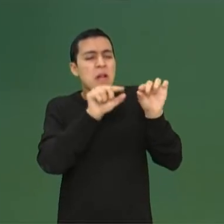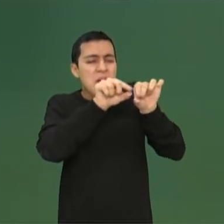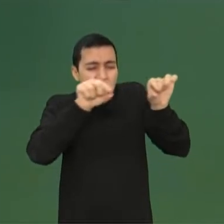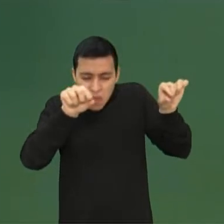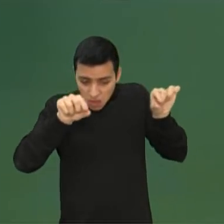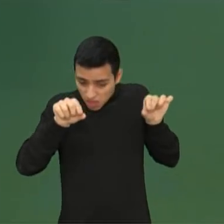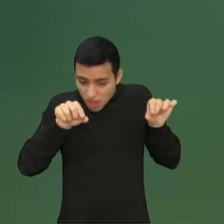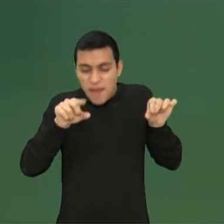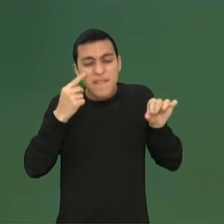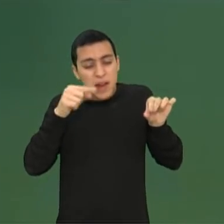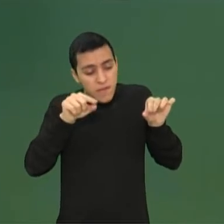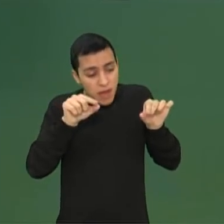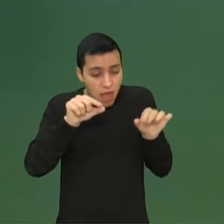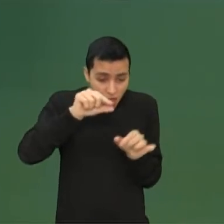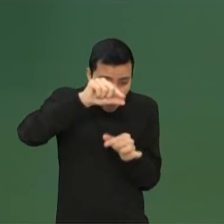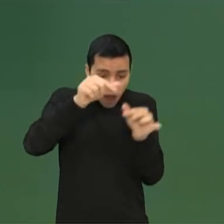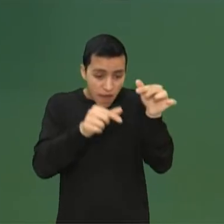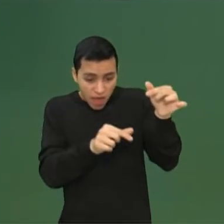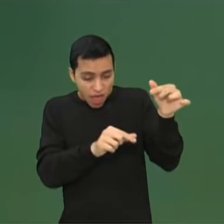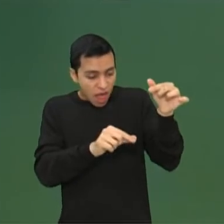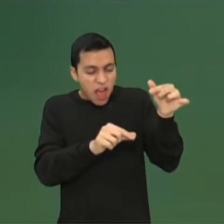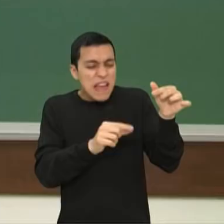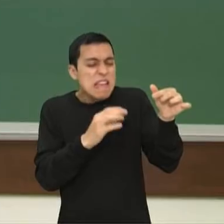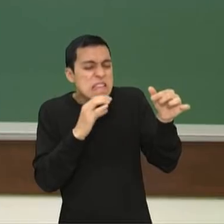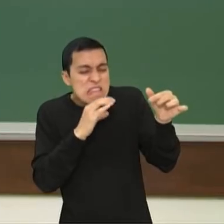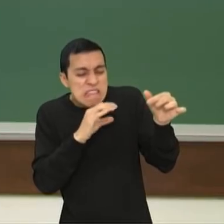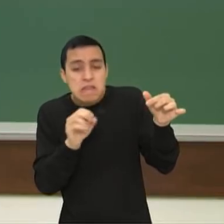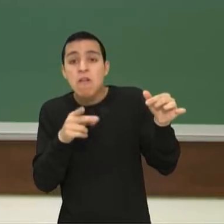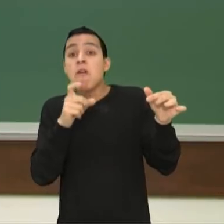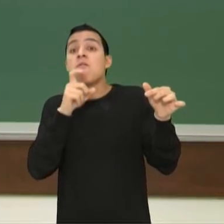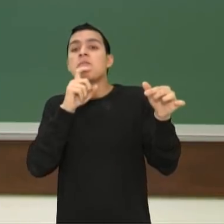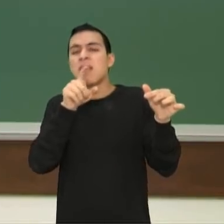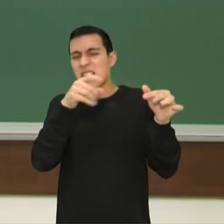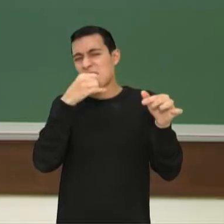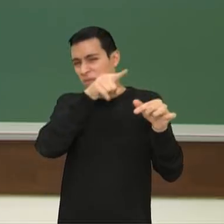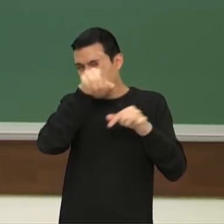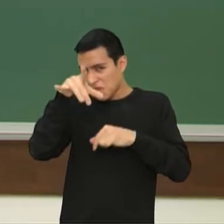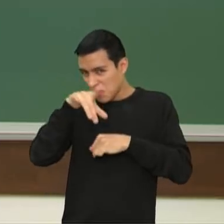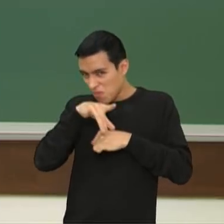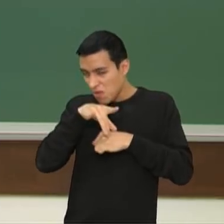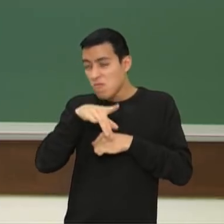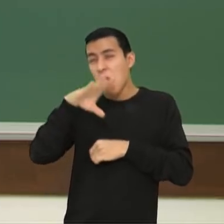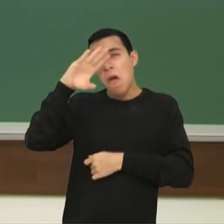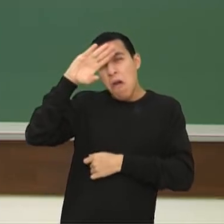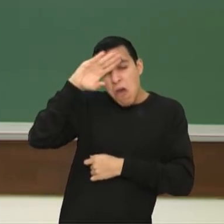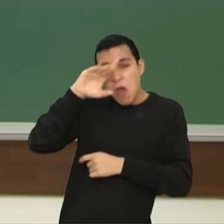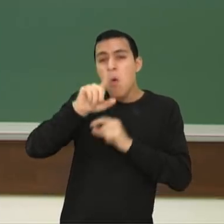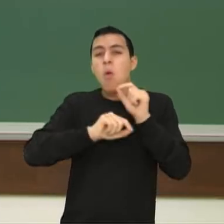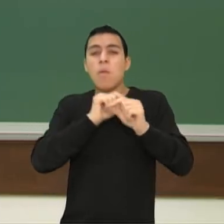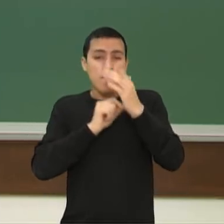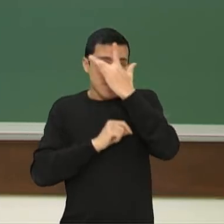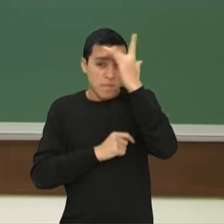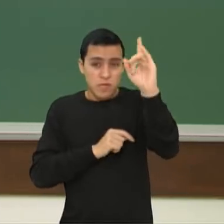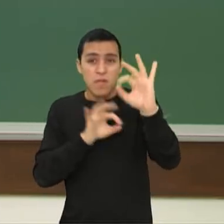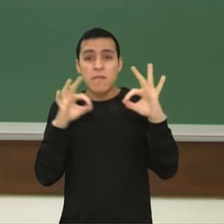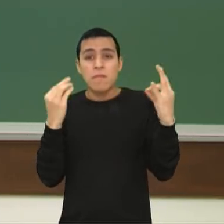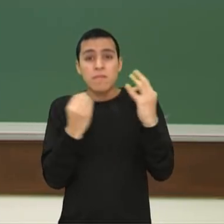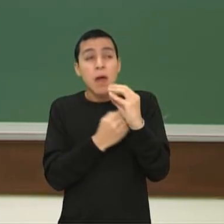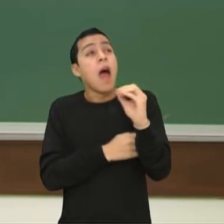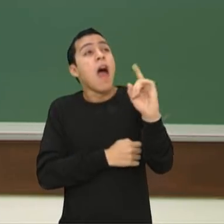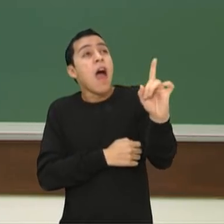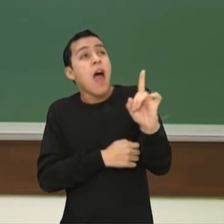medir temperatura dos corpos. Quando você está doente, você está com febre, alguém, um familiar